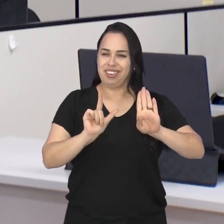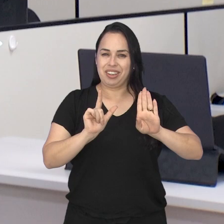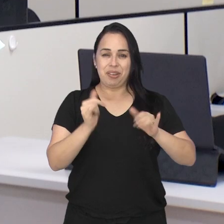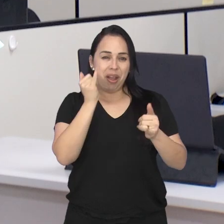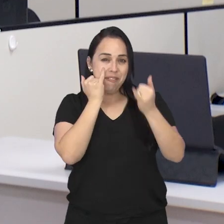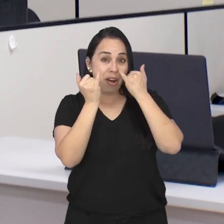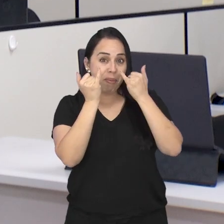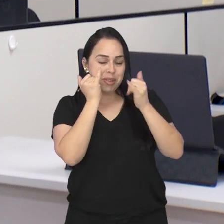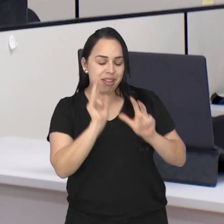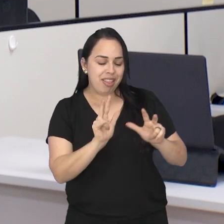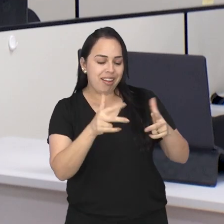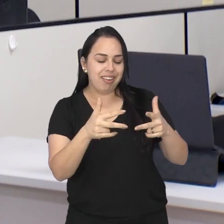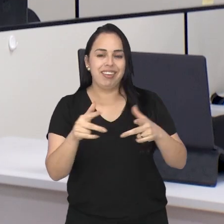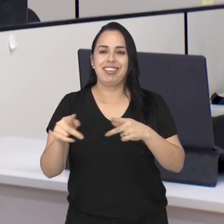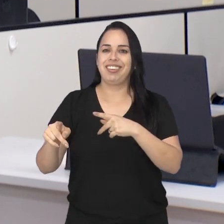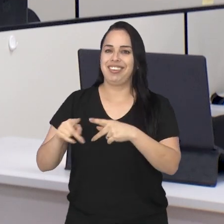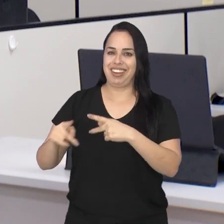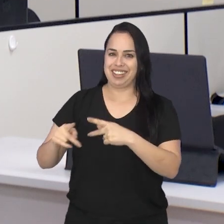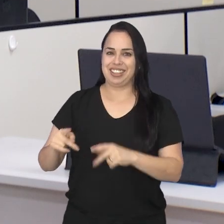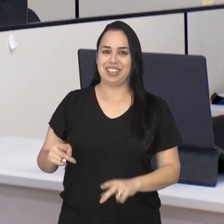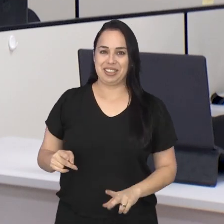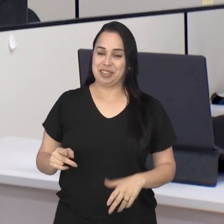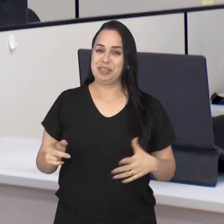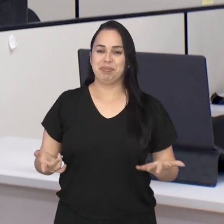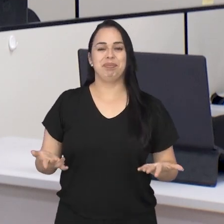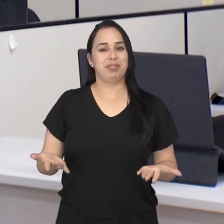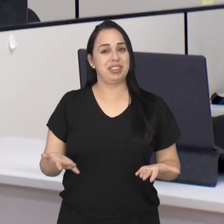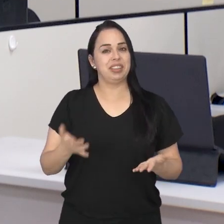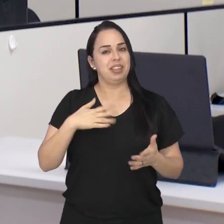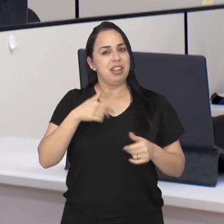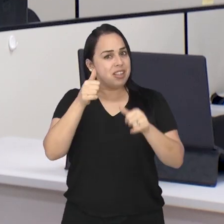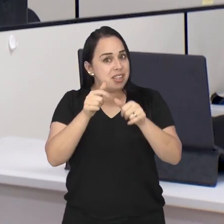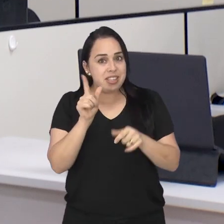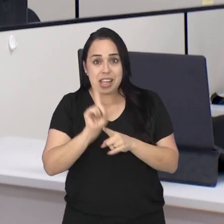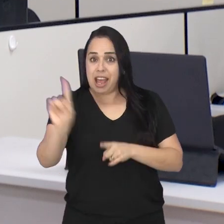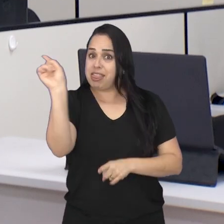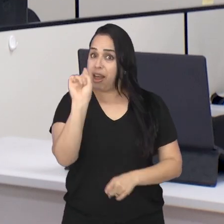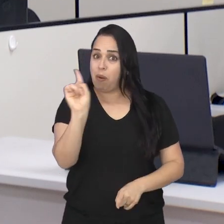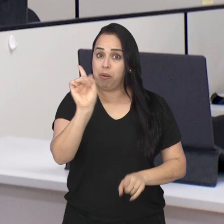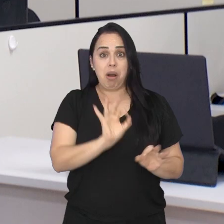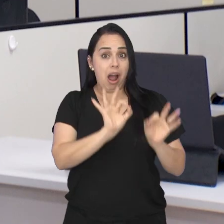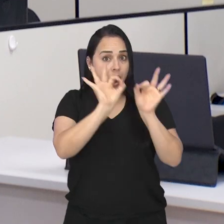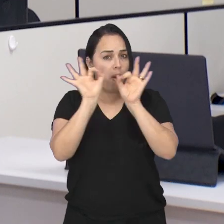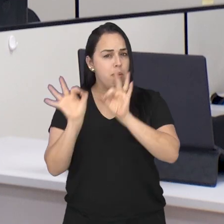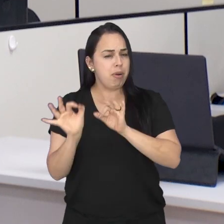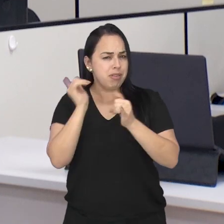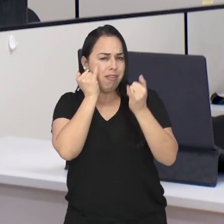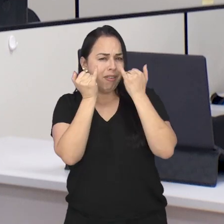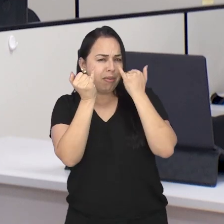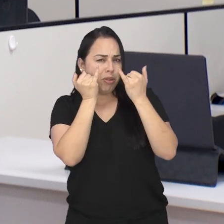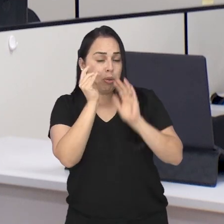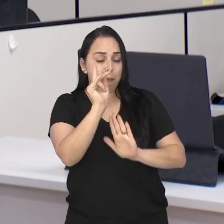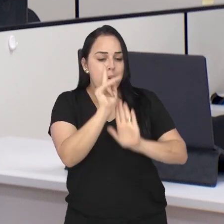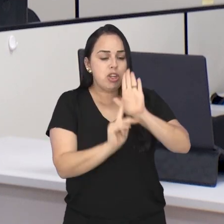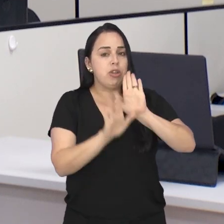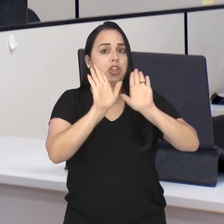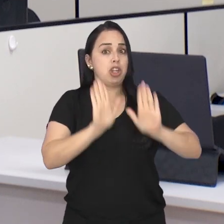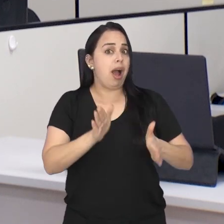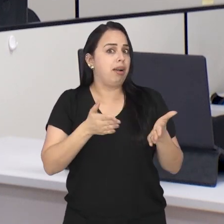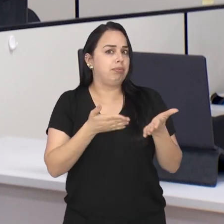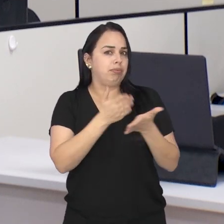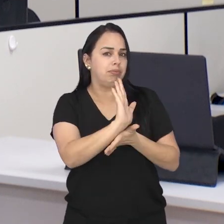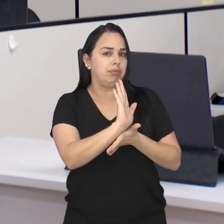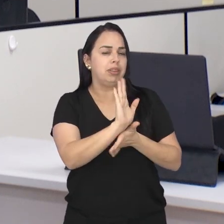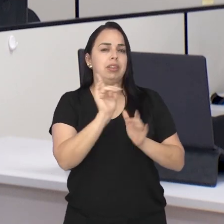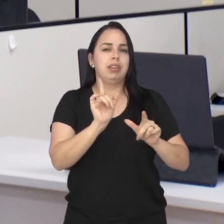com as notícias da câmara e também da nossa cidade fique com a gente para acompanhar daqui a pouco as informações de um projeto aprovado